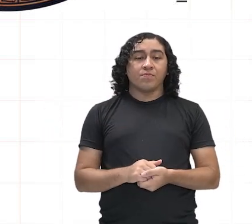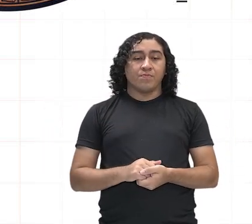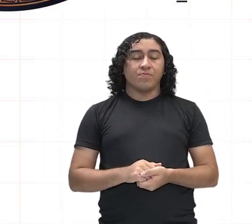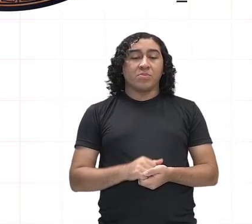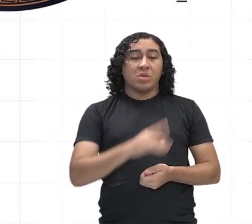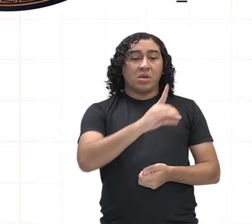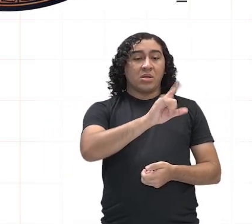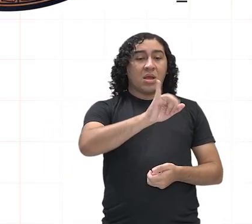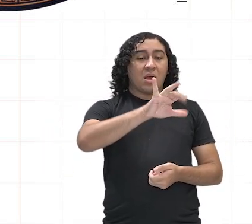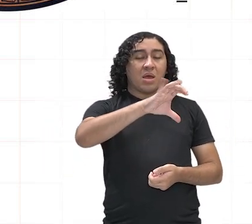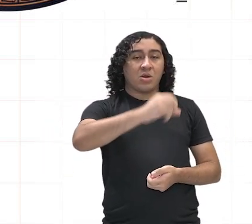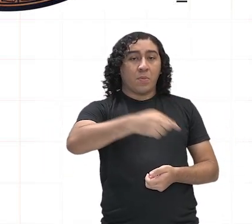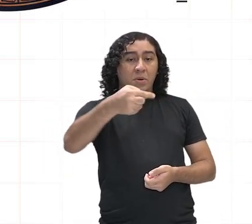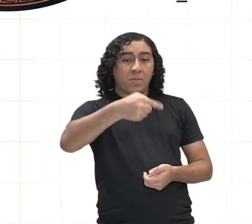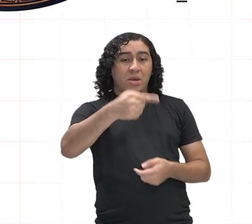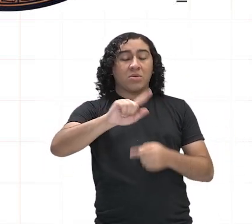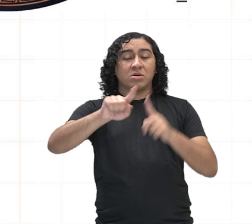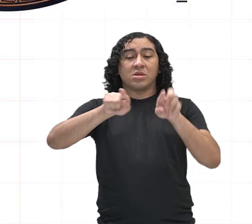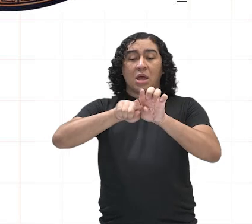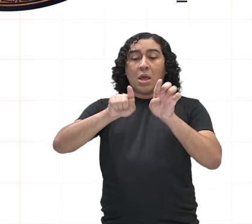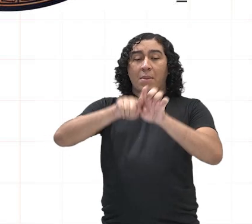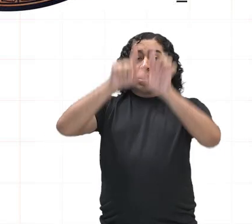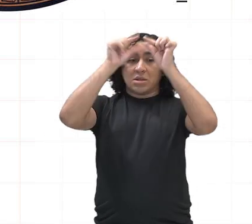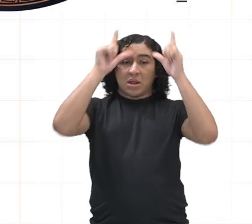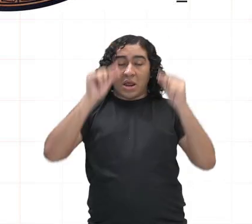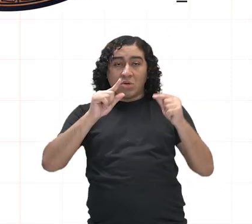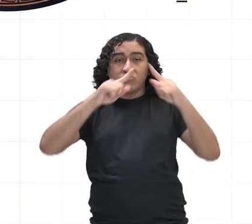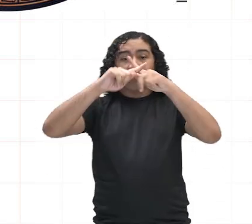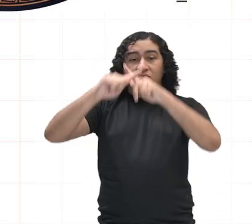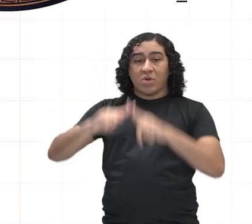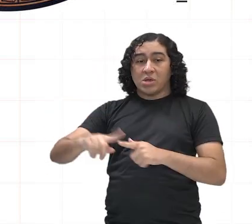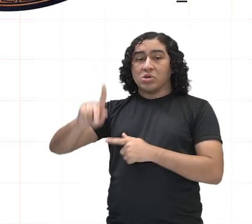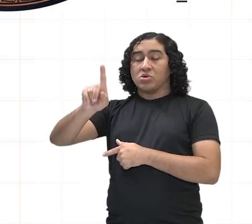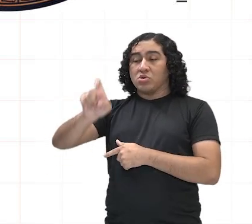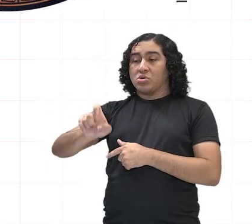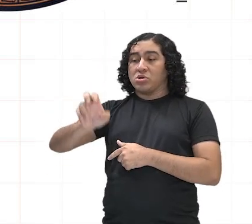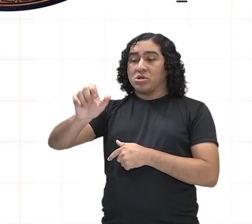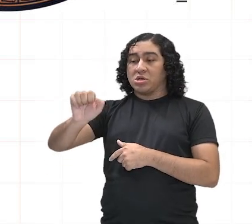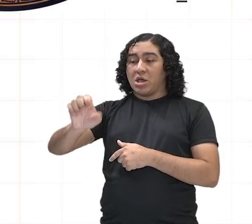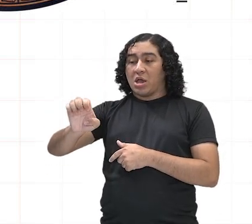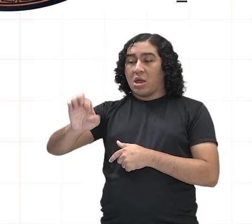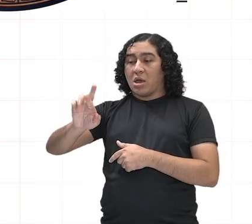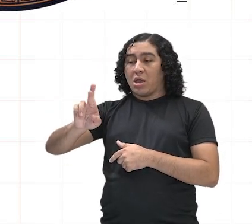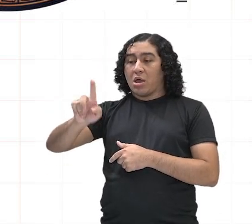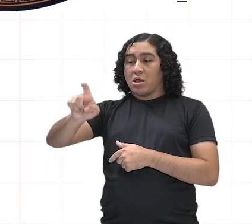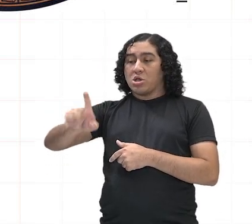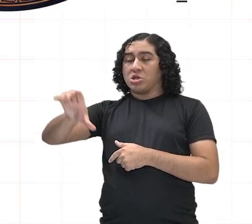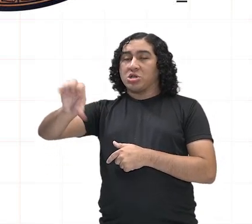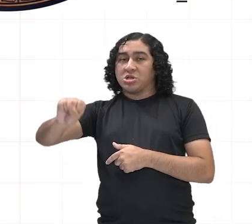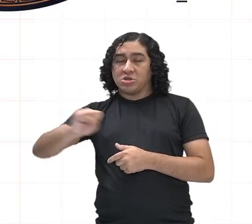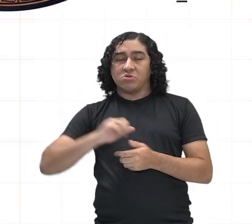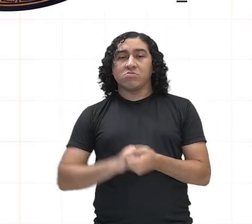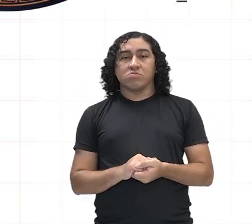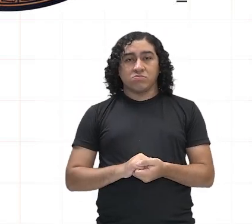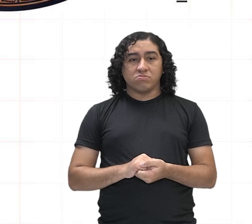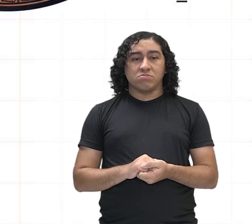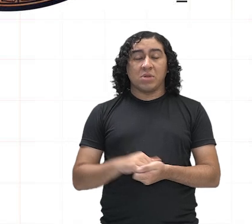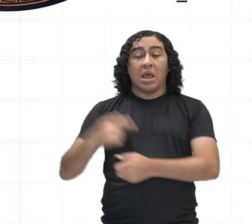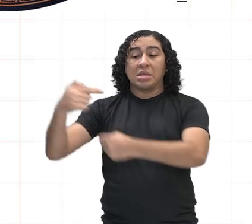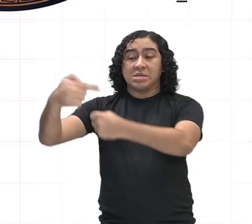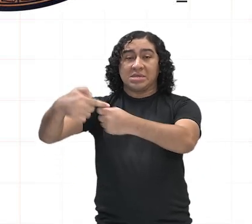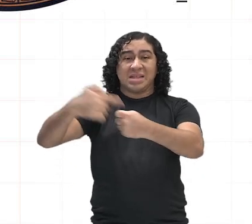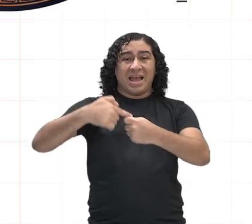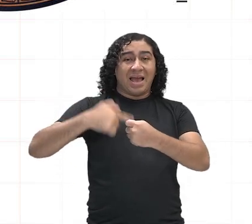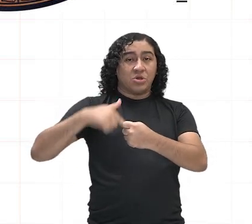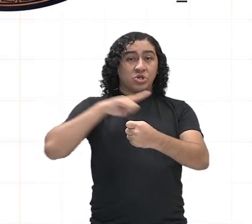na história grega, as cidades-estados elas vão se unir para defender-se da invasão dos persas. As cidades da